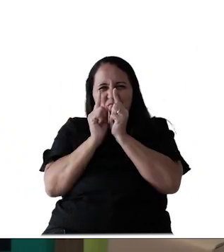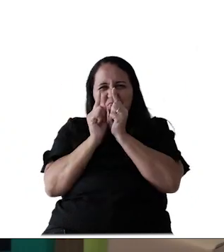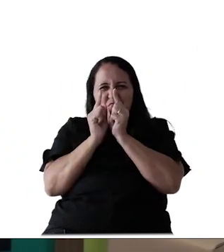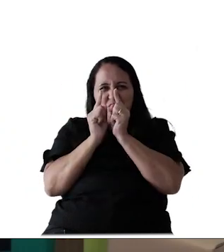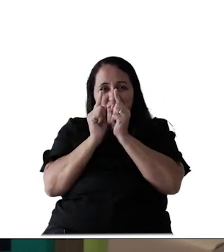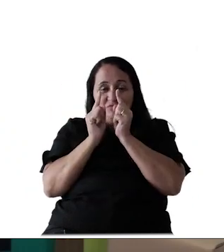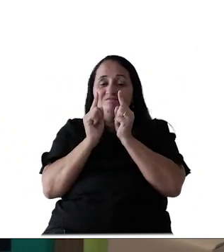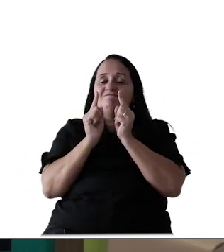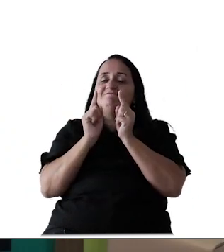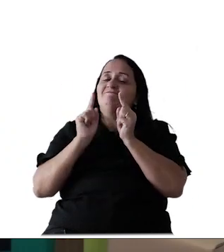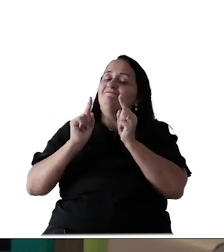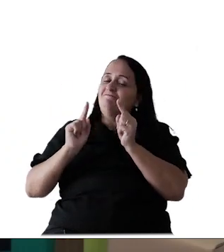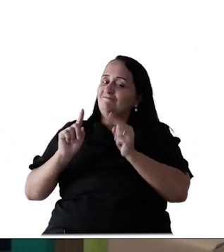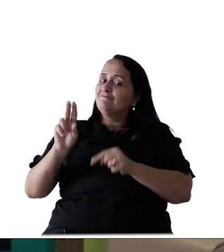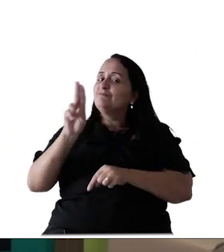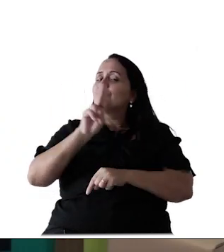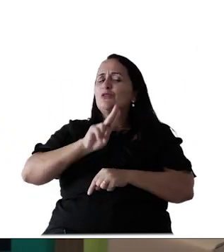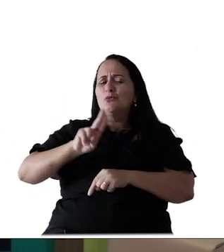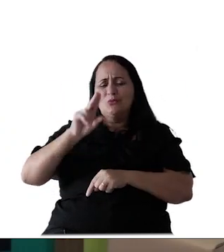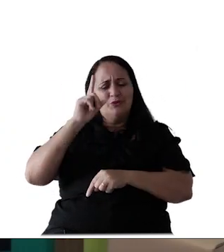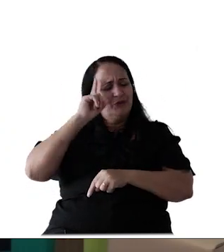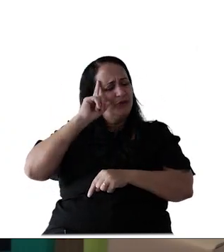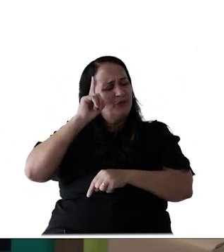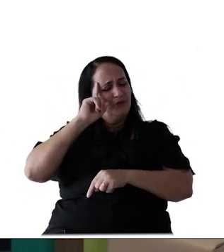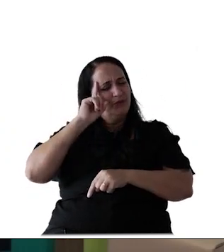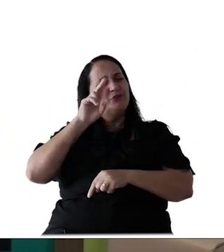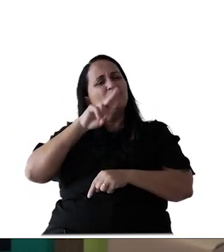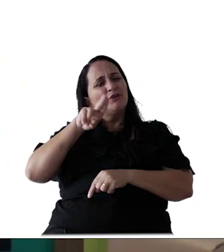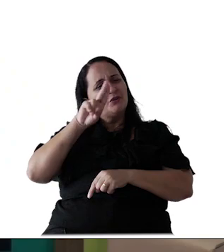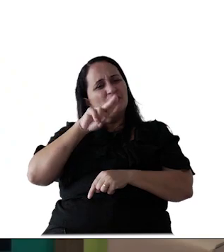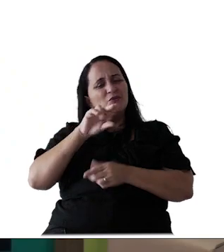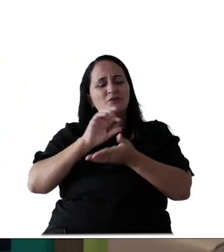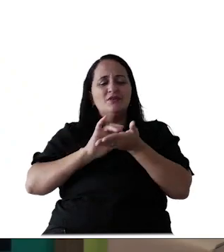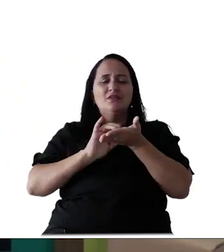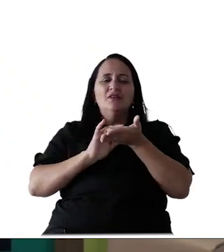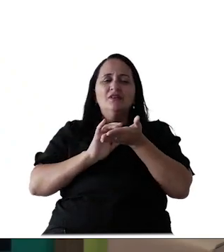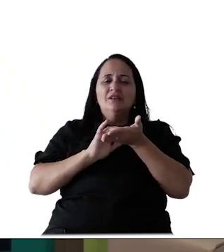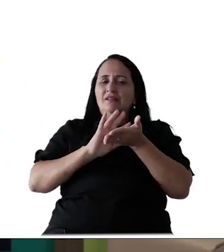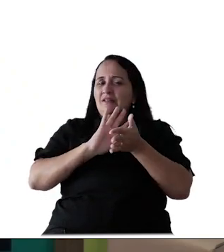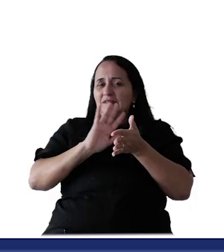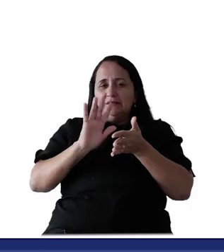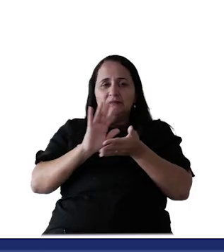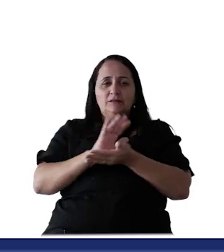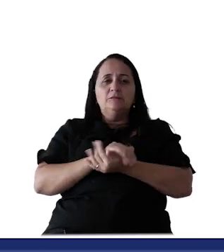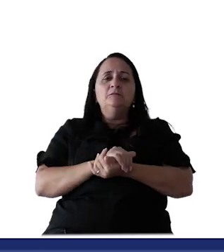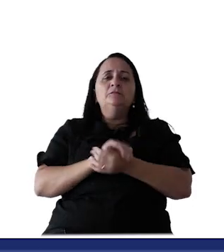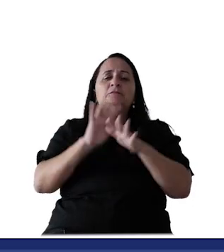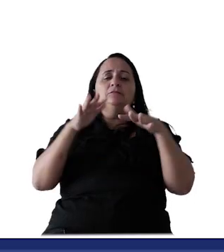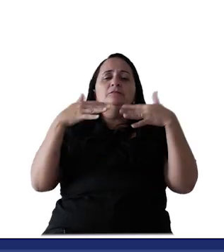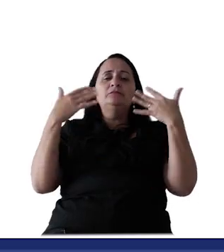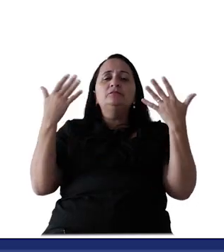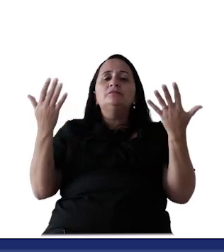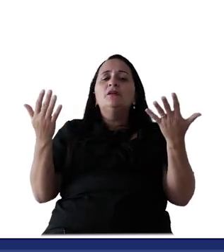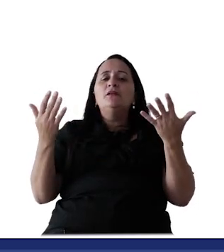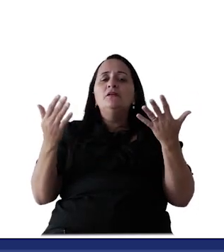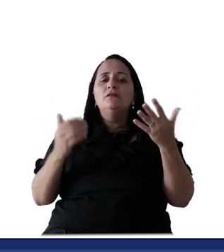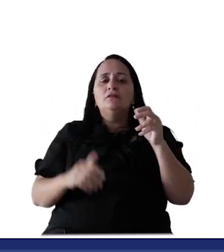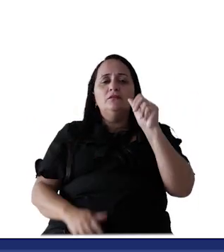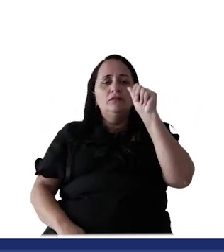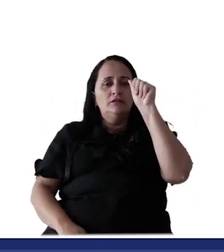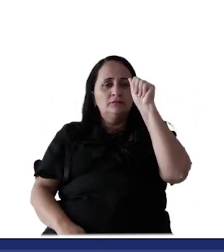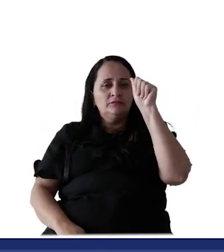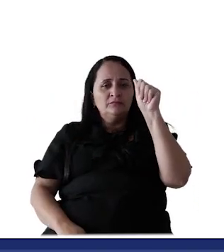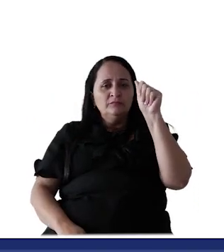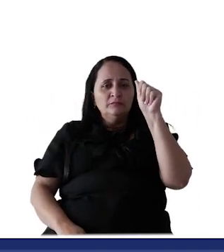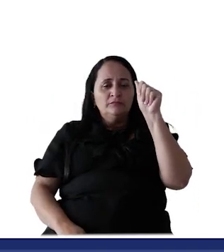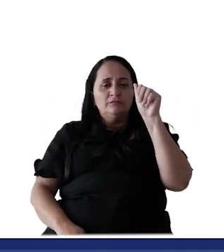de linguagem, porque a gente utiliza no dia a dia. Se a gente utiliza no dia a dia, vai ser o quê? Coloquial, que é uma